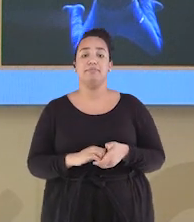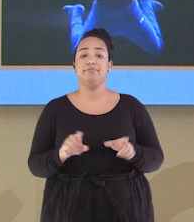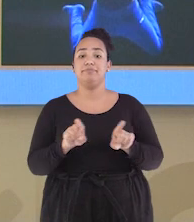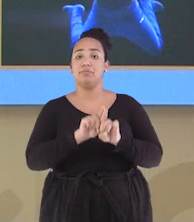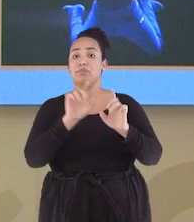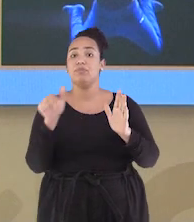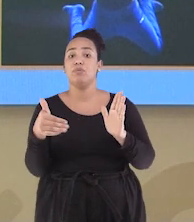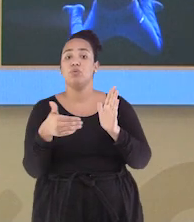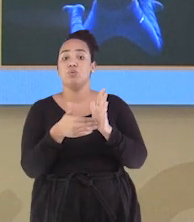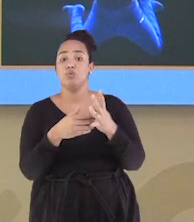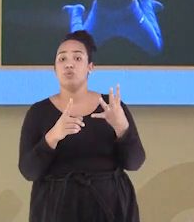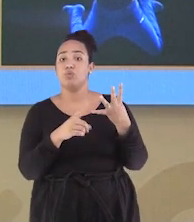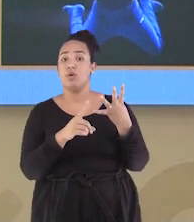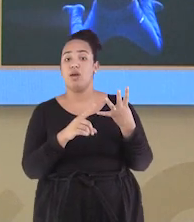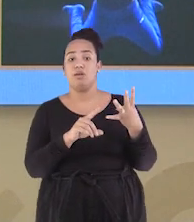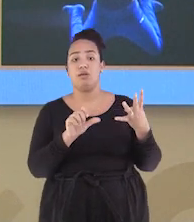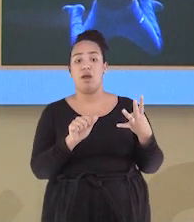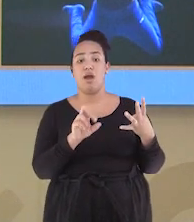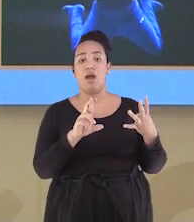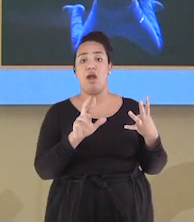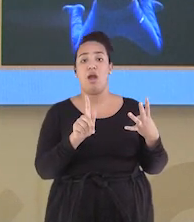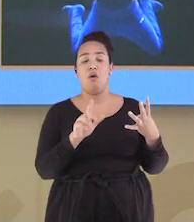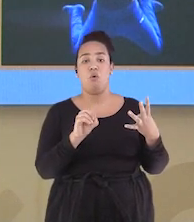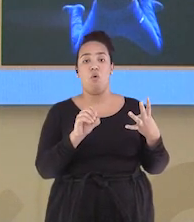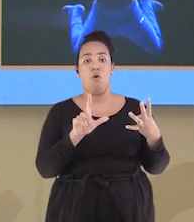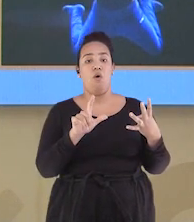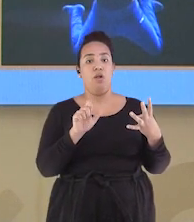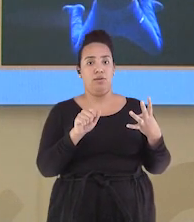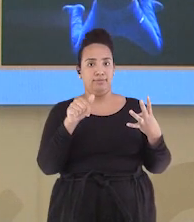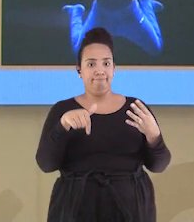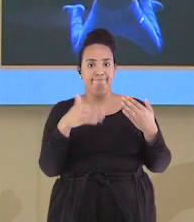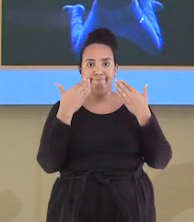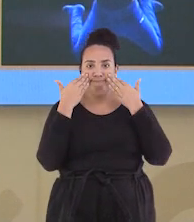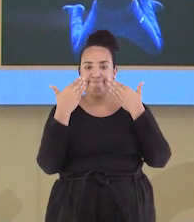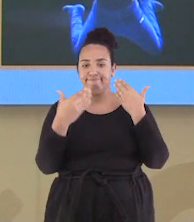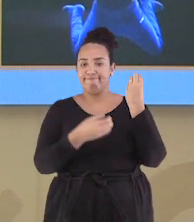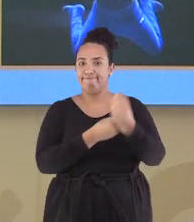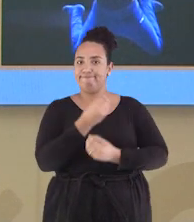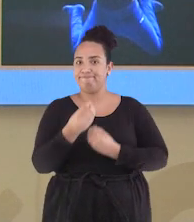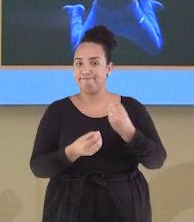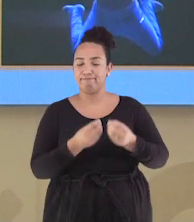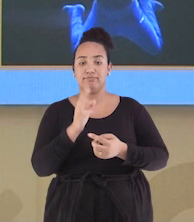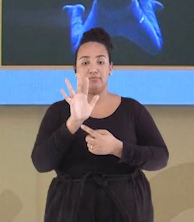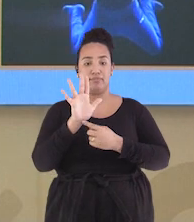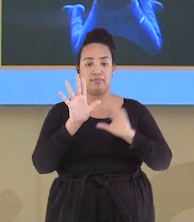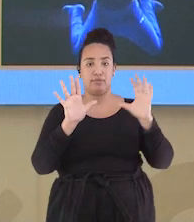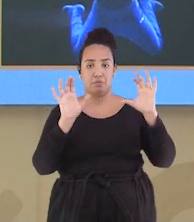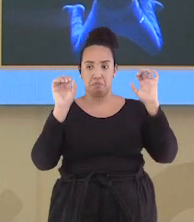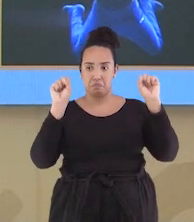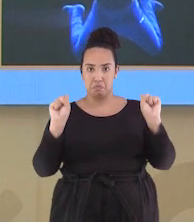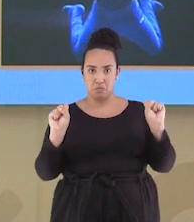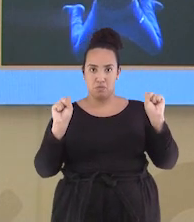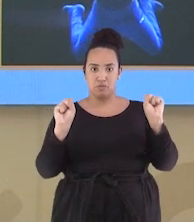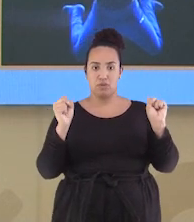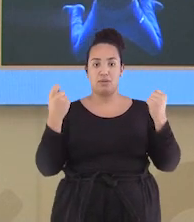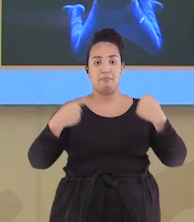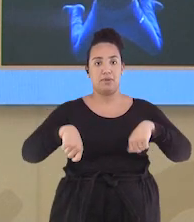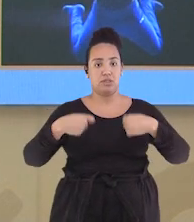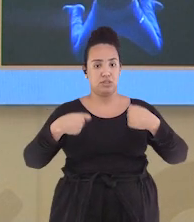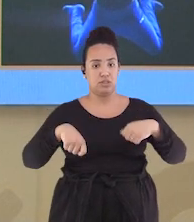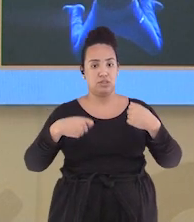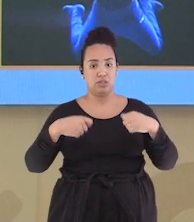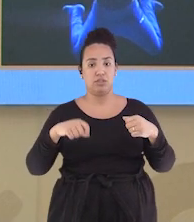por fim, temos a argola, em que o atleta se apresenta com as 2 mãos nas argolas e